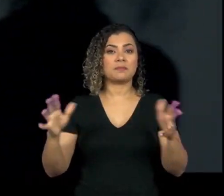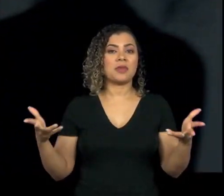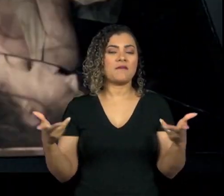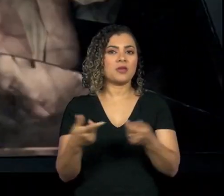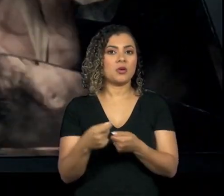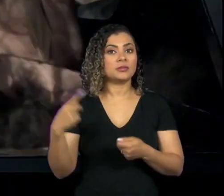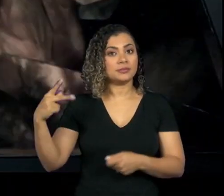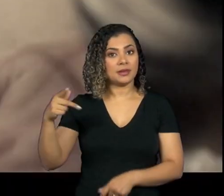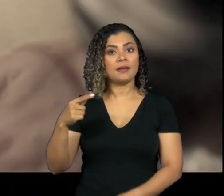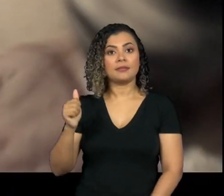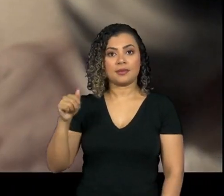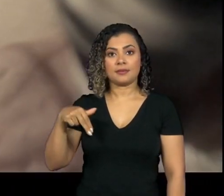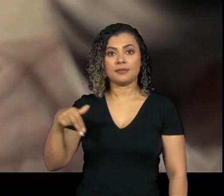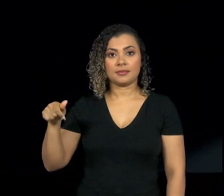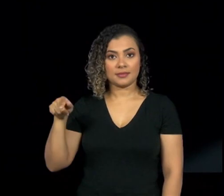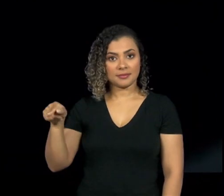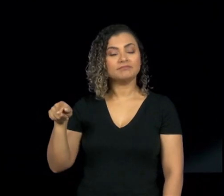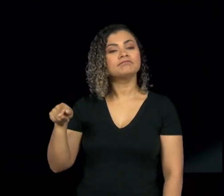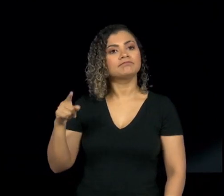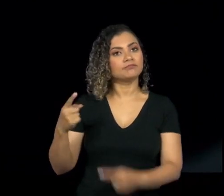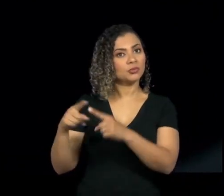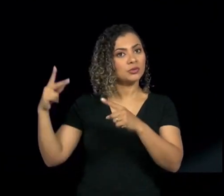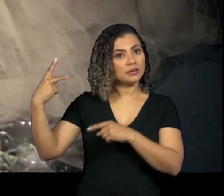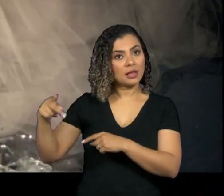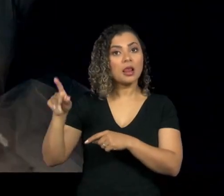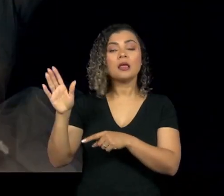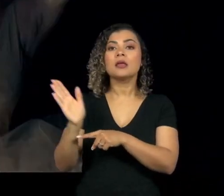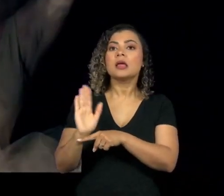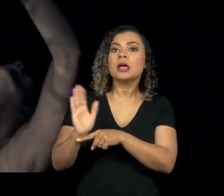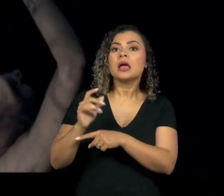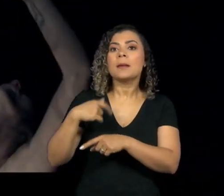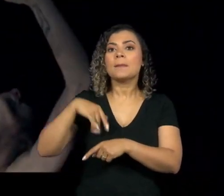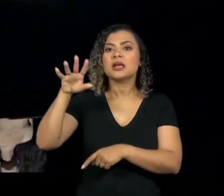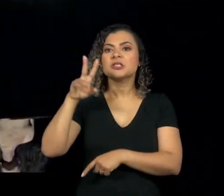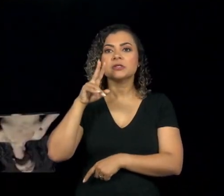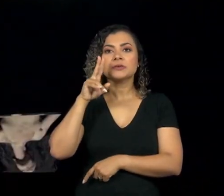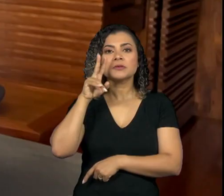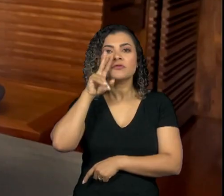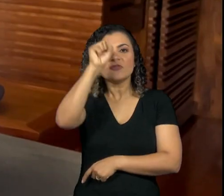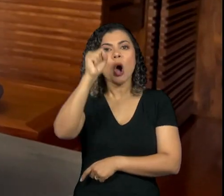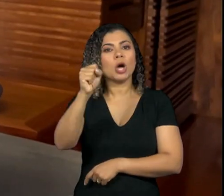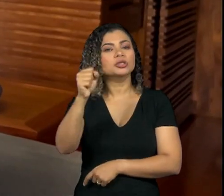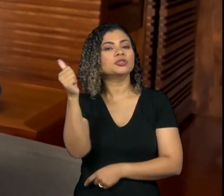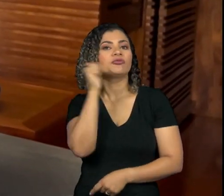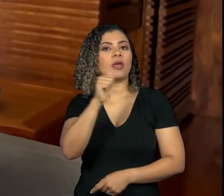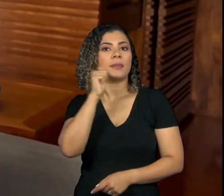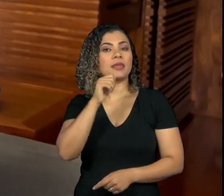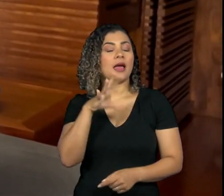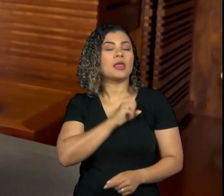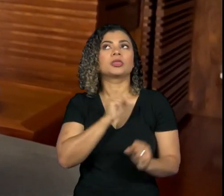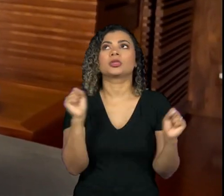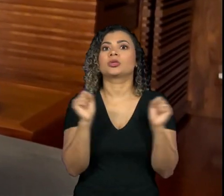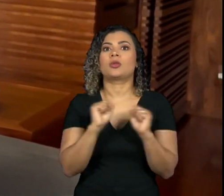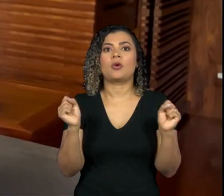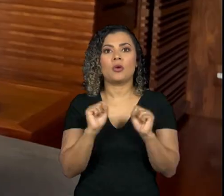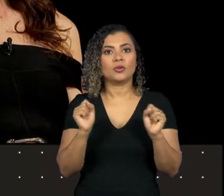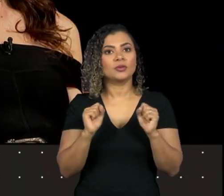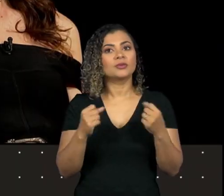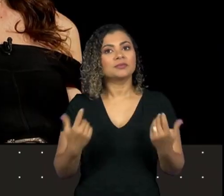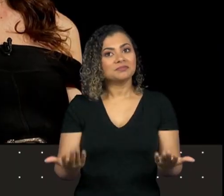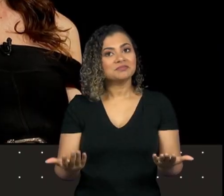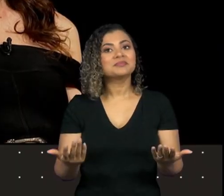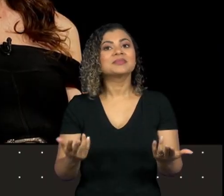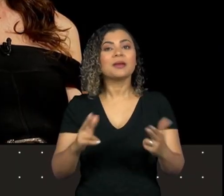da Ana. E o clipe, ele tem uma coisa feminina muito forte, assim, eu adoro esse clipe. A Ana também já me falou que ela